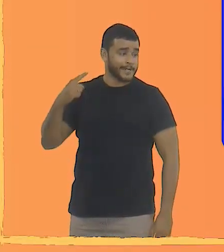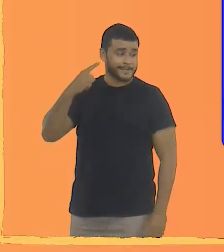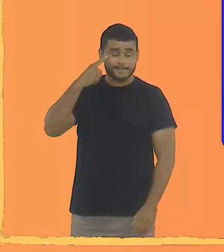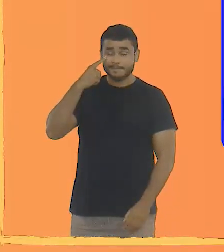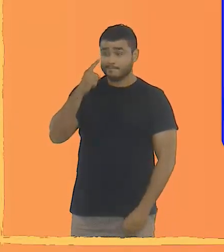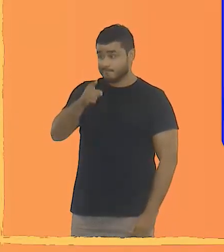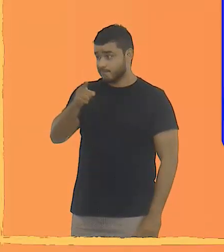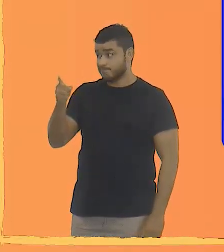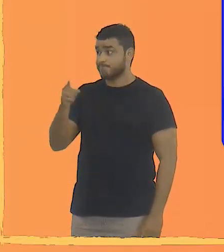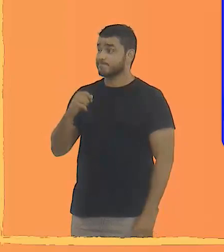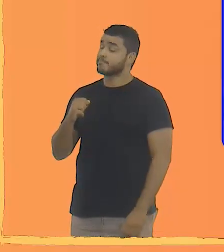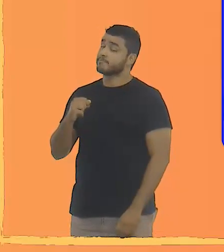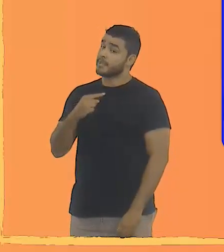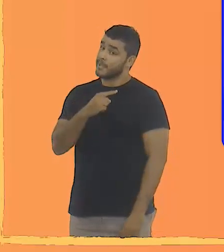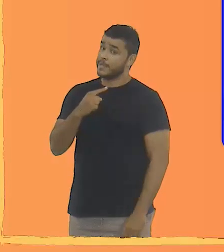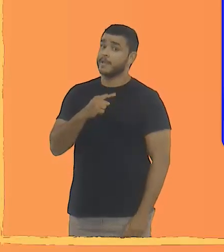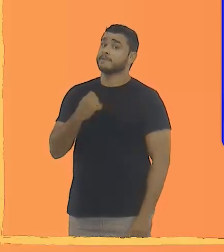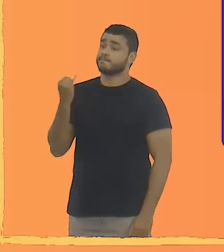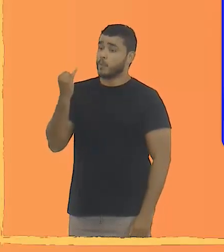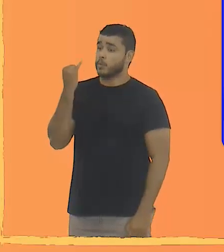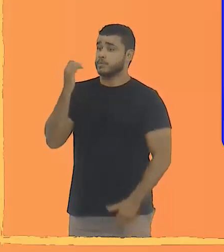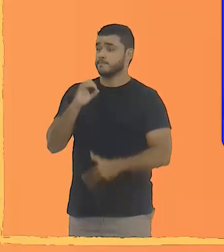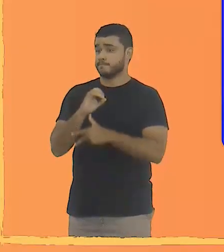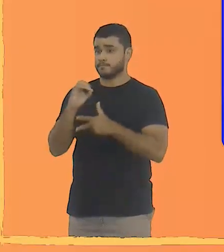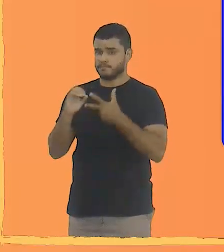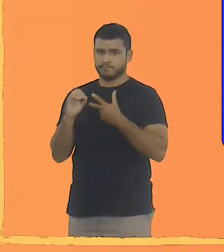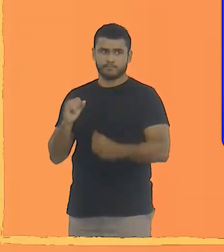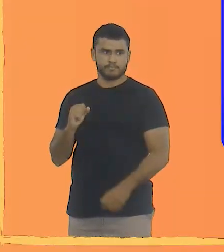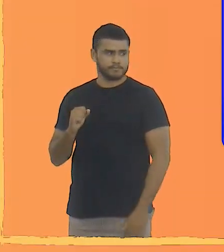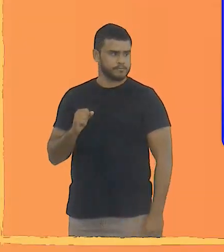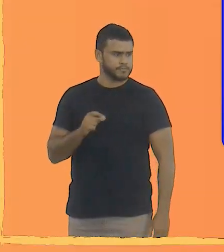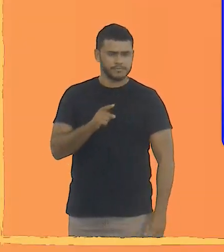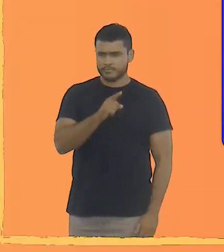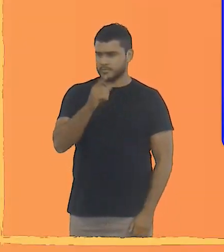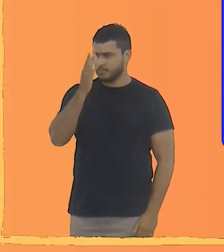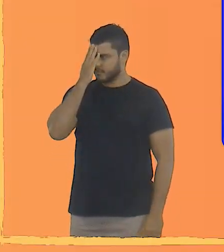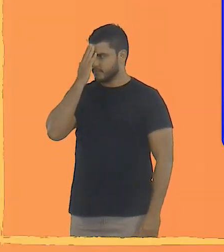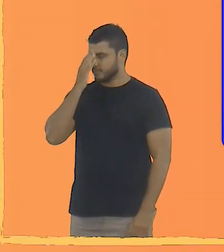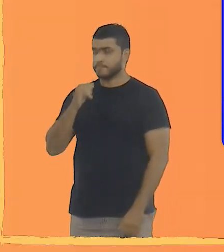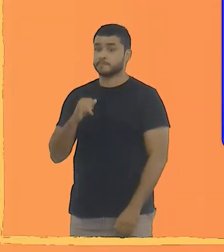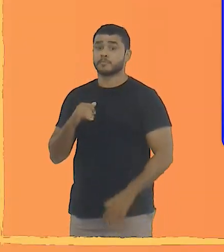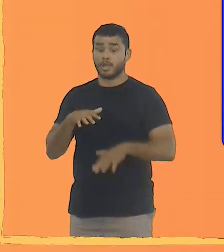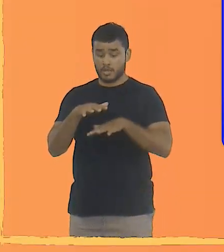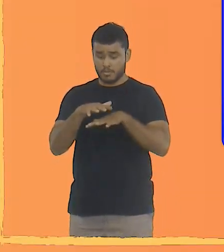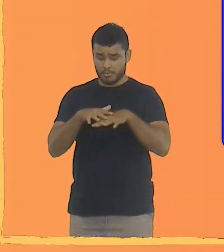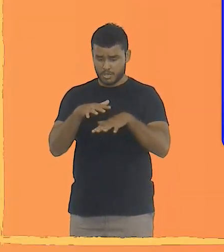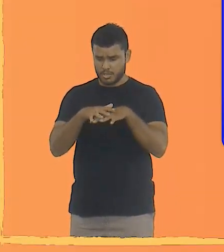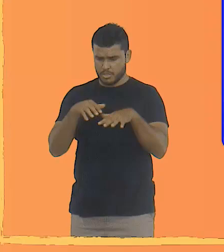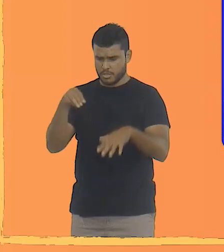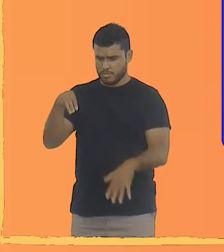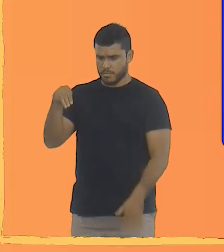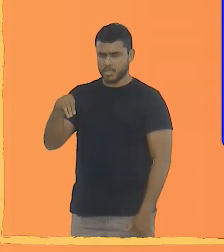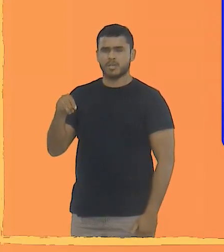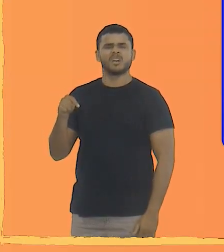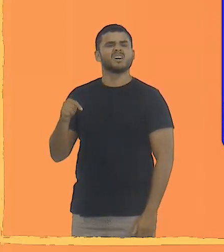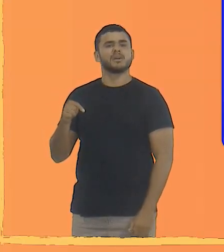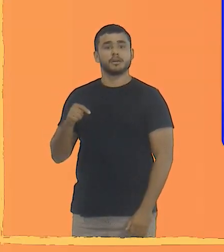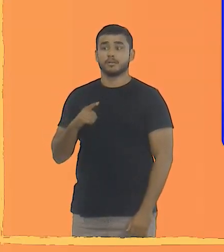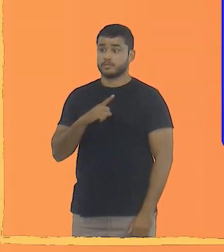Enem. Pessoal, vocês sabem que matemática é um tema, é uma área onde a gente